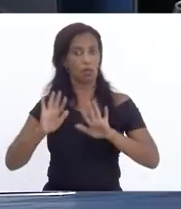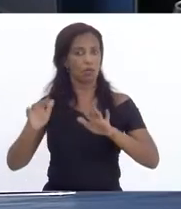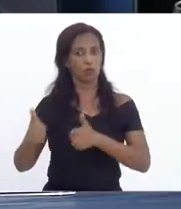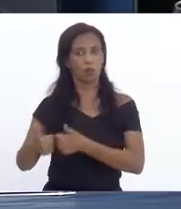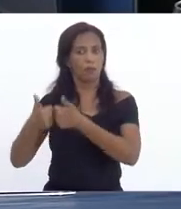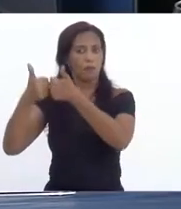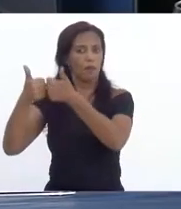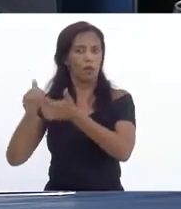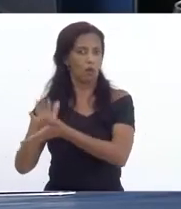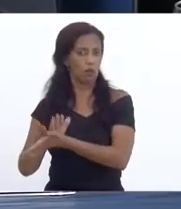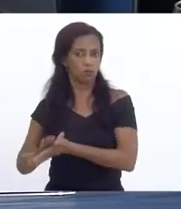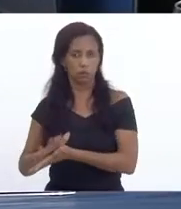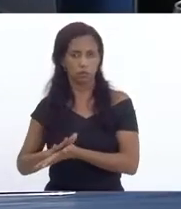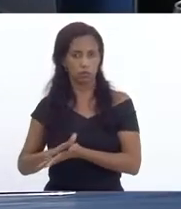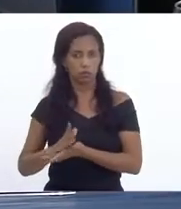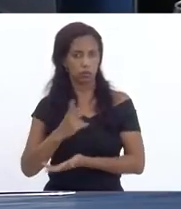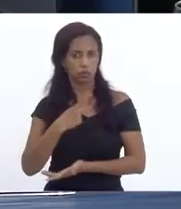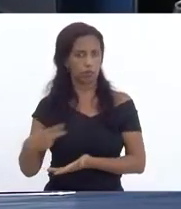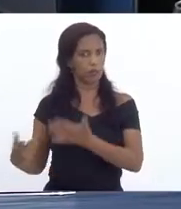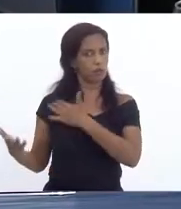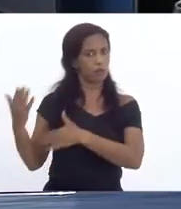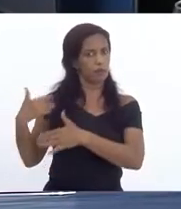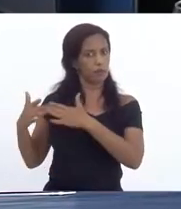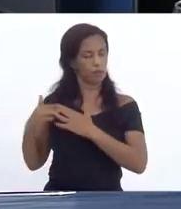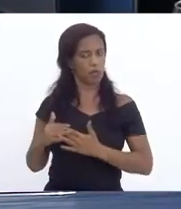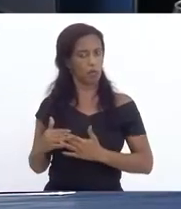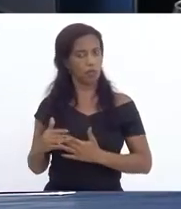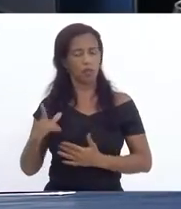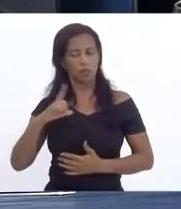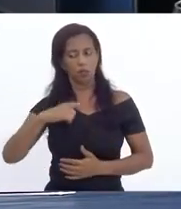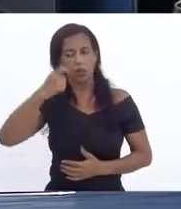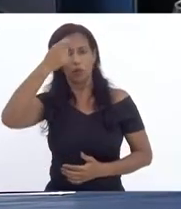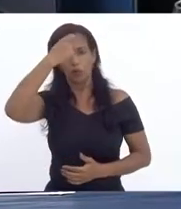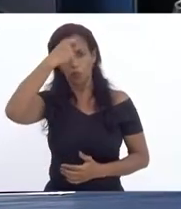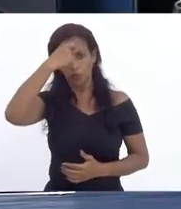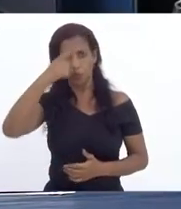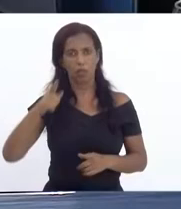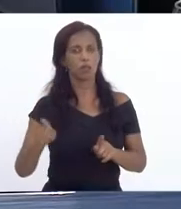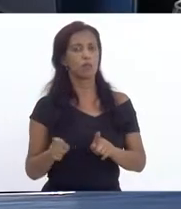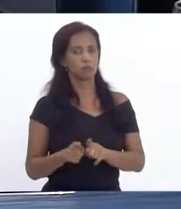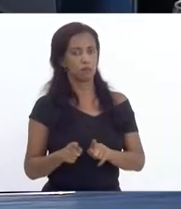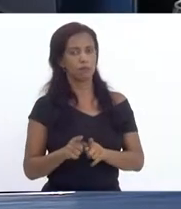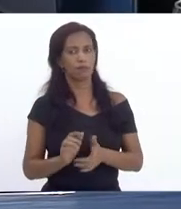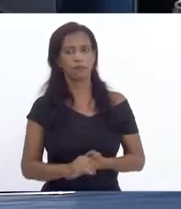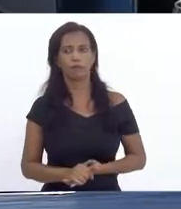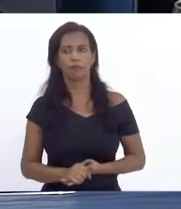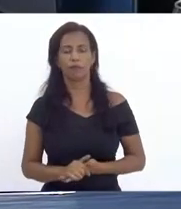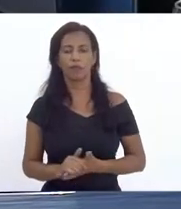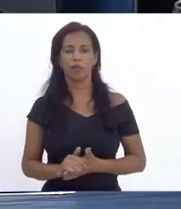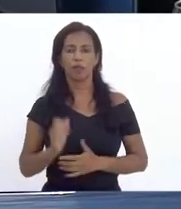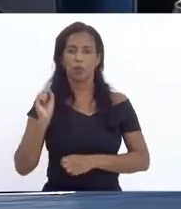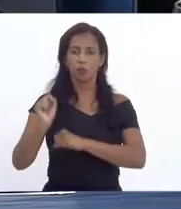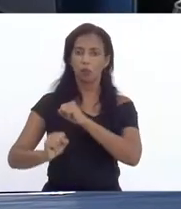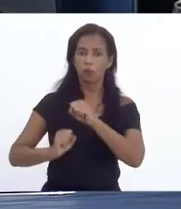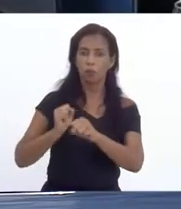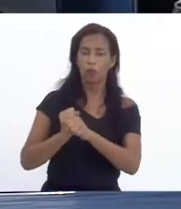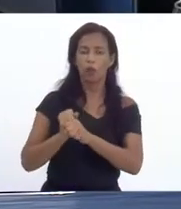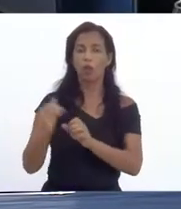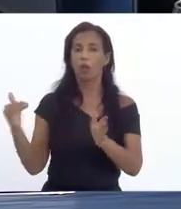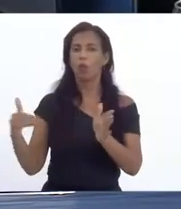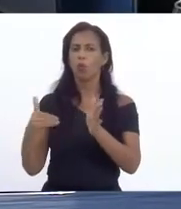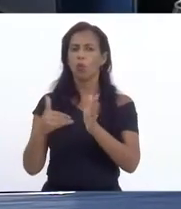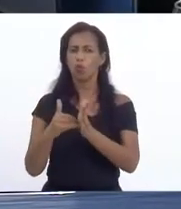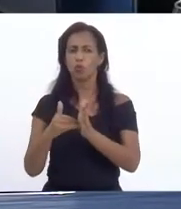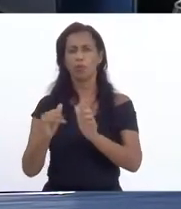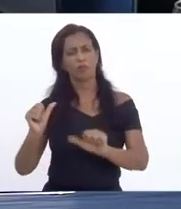ninguém dos presidentes que passaram. E a gente também tem a consciência de que o próximo ano é o último ano para que a gente possa